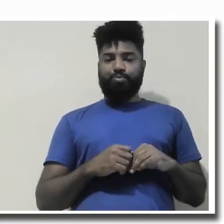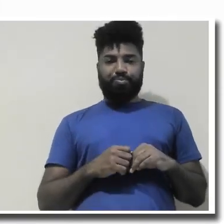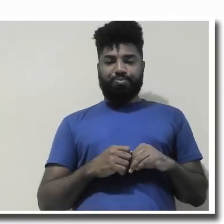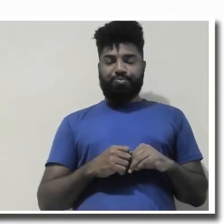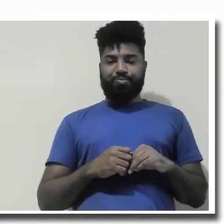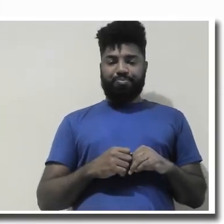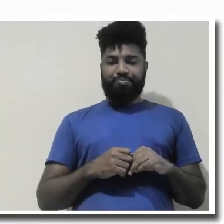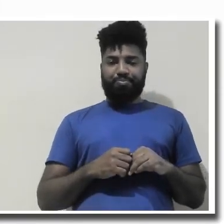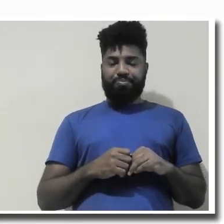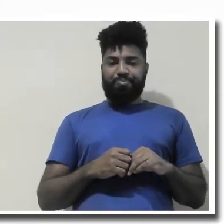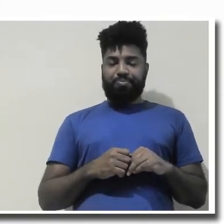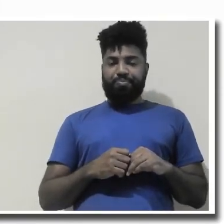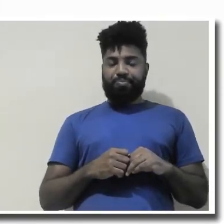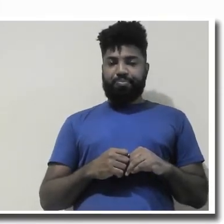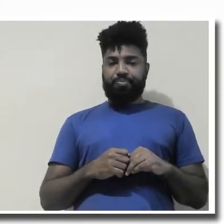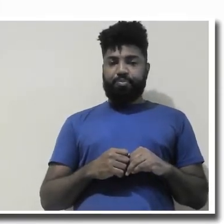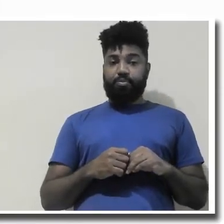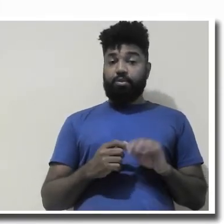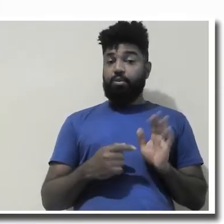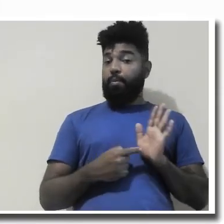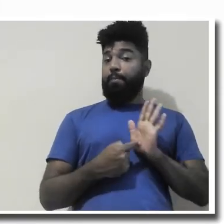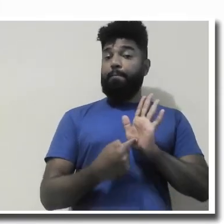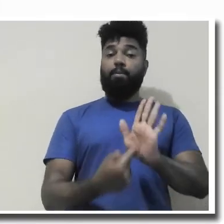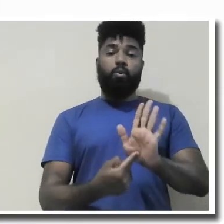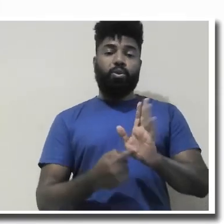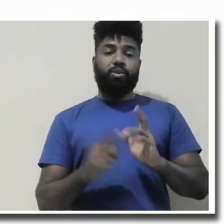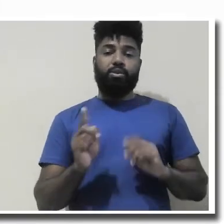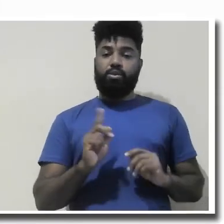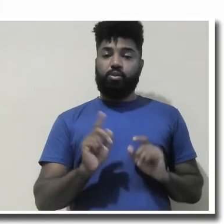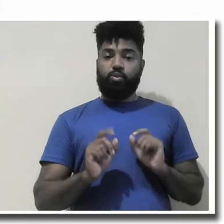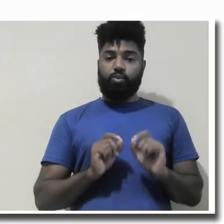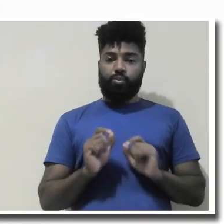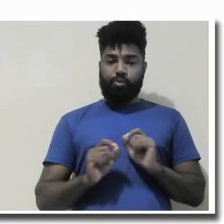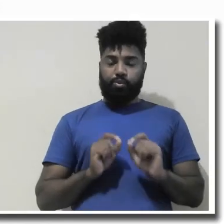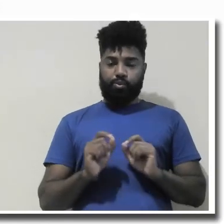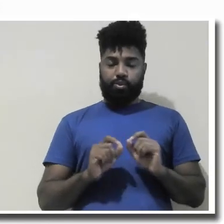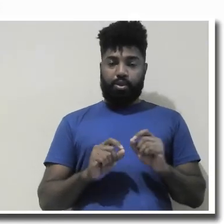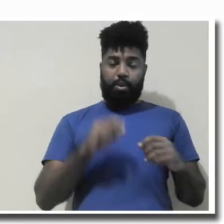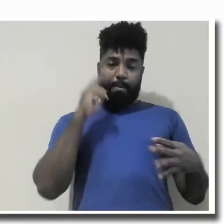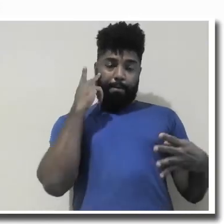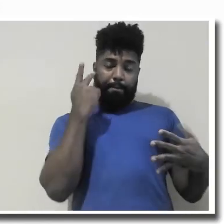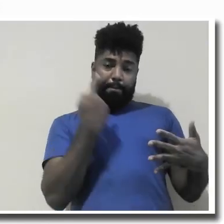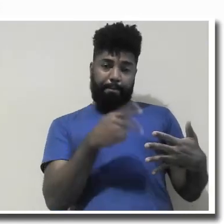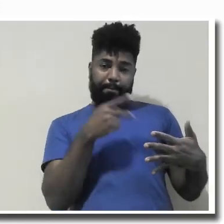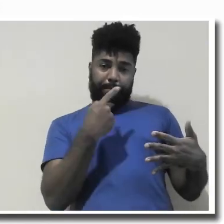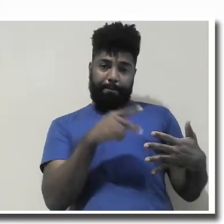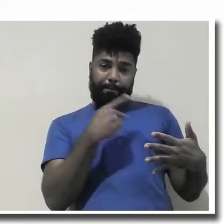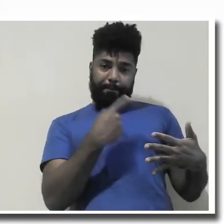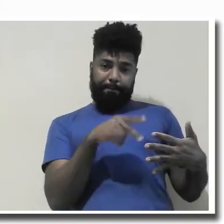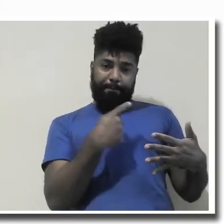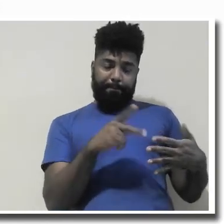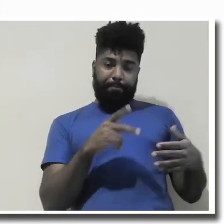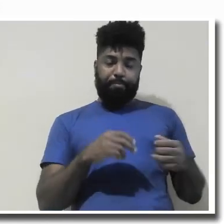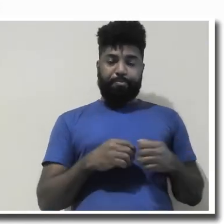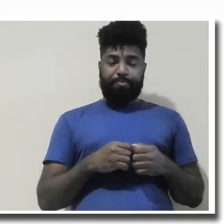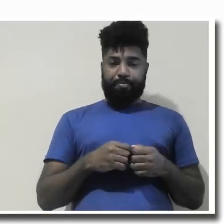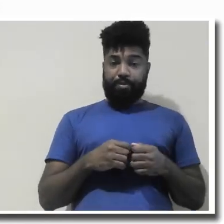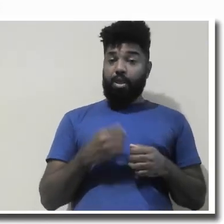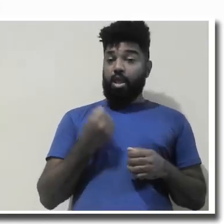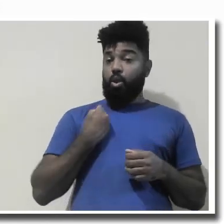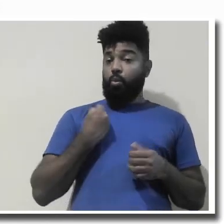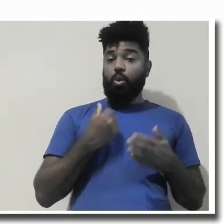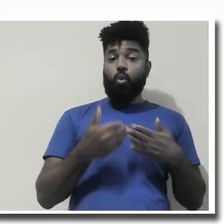Ou seja, não mostram que as propriedades são válidas para qualquer